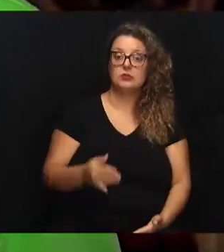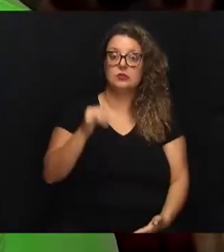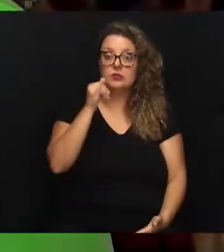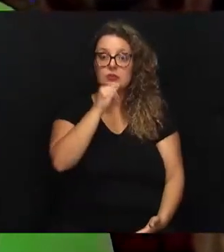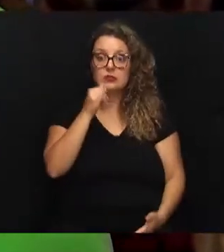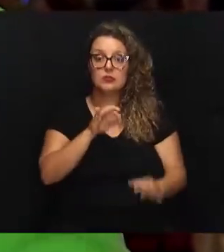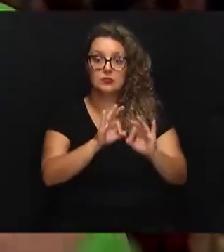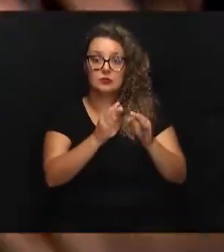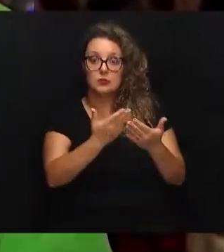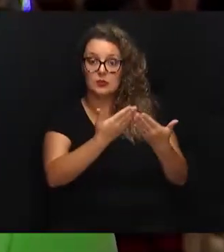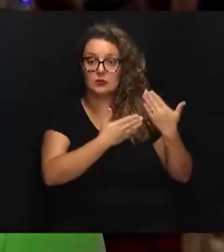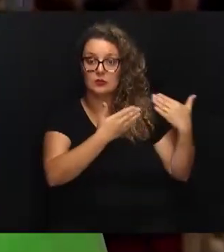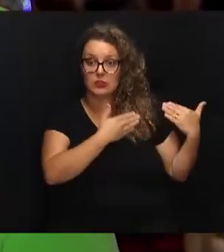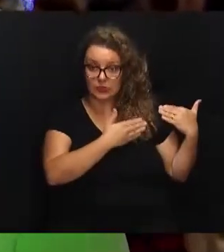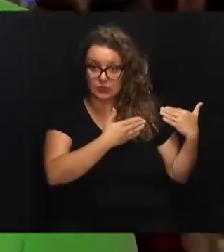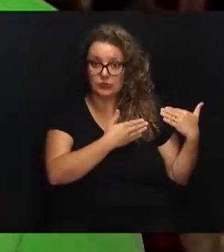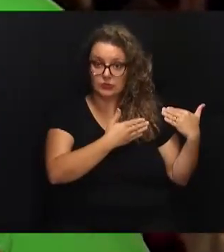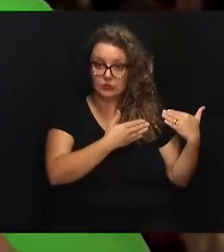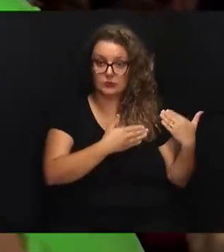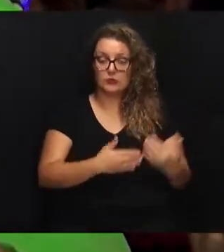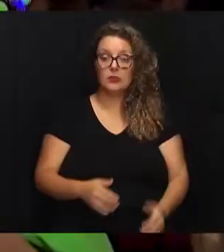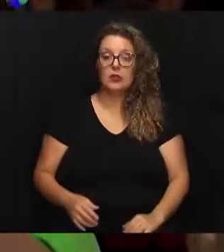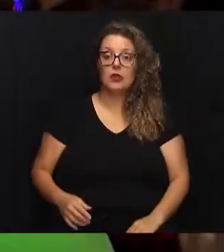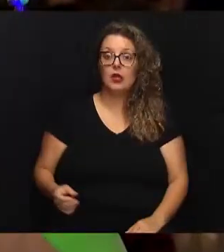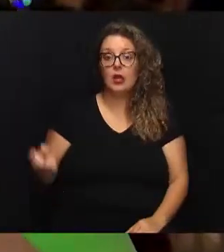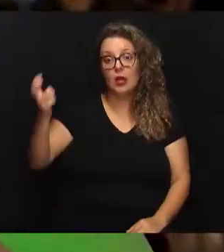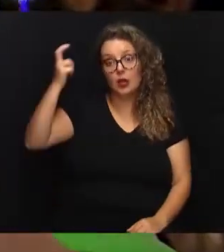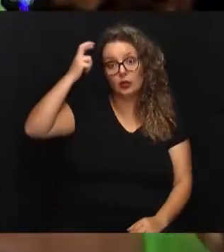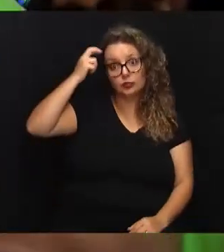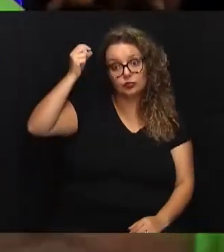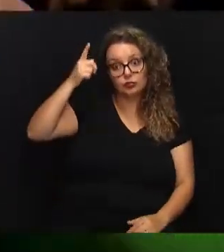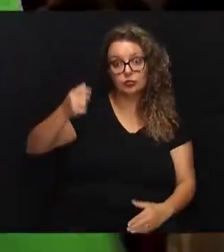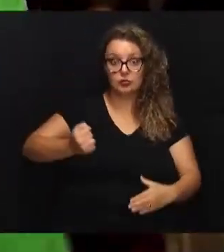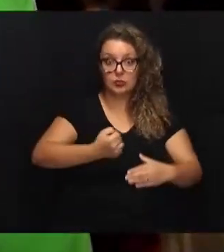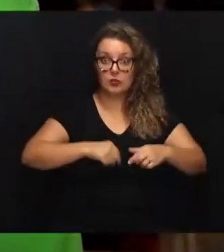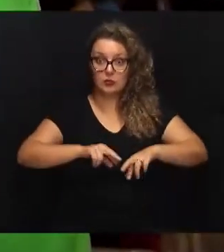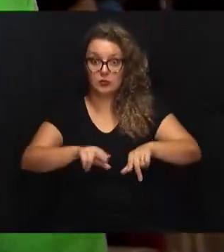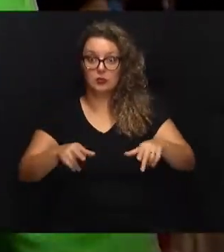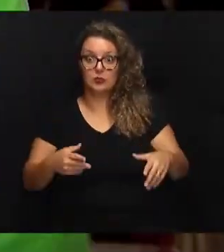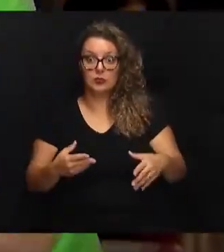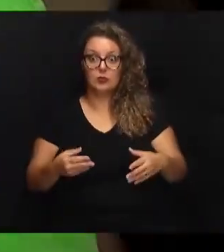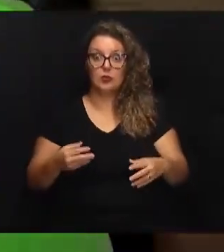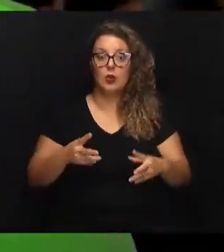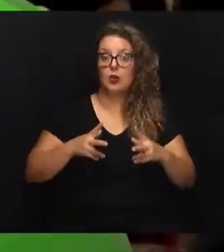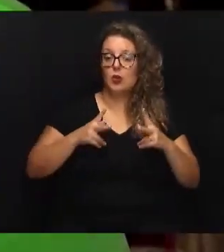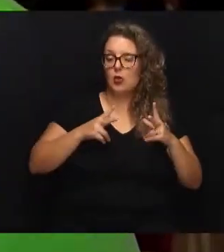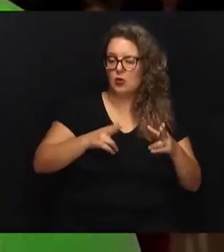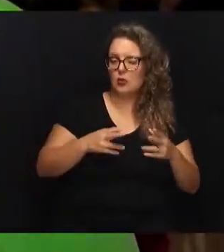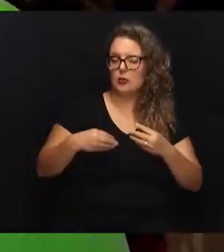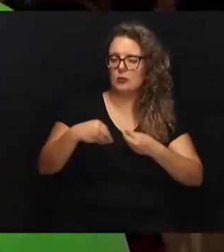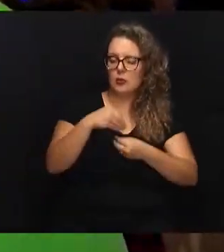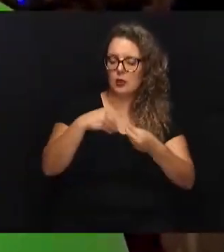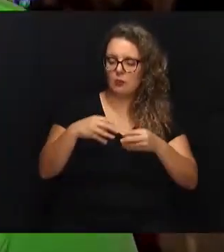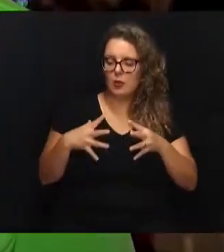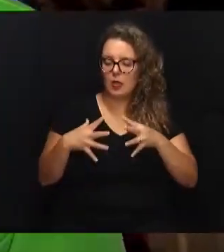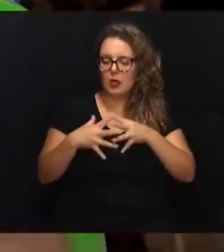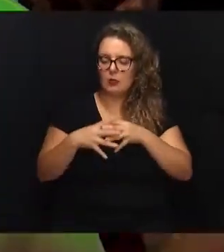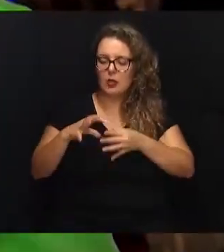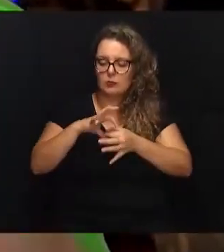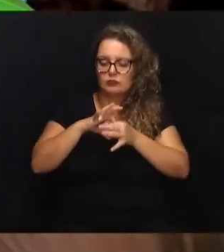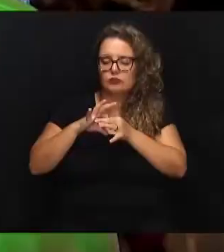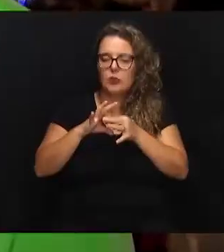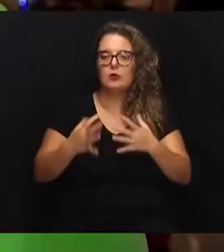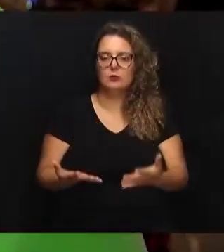evento gastronômico também ressalta como a gente está muito intrinsecamente ligado, né?